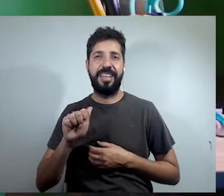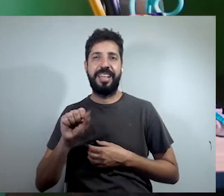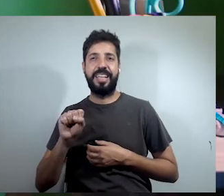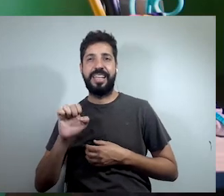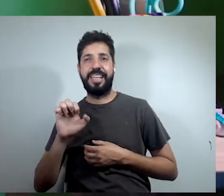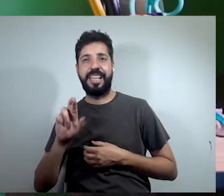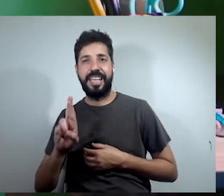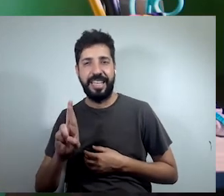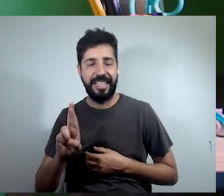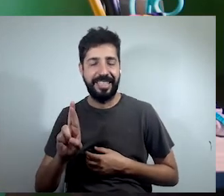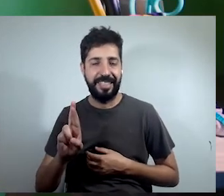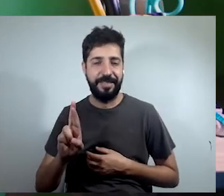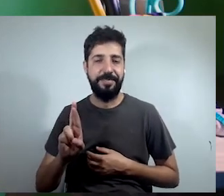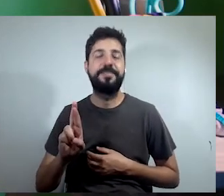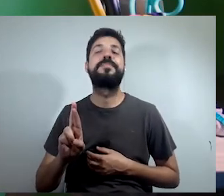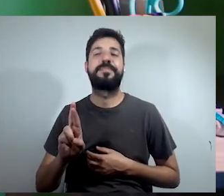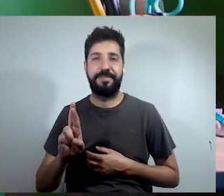laser.